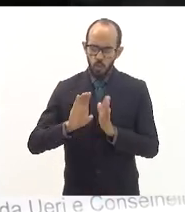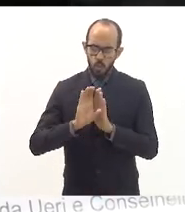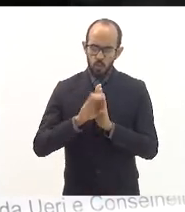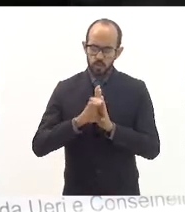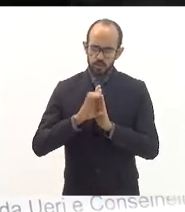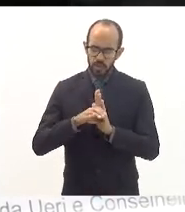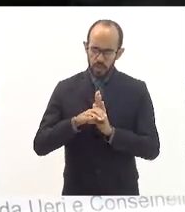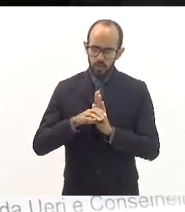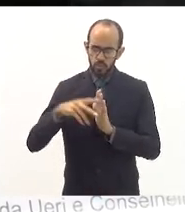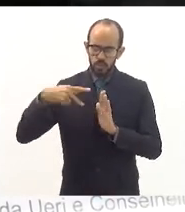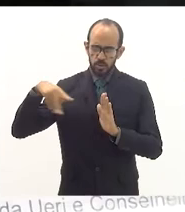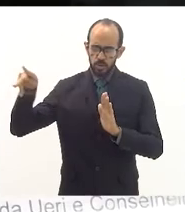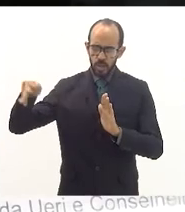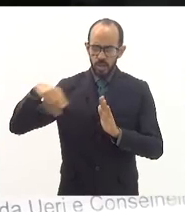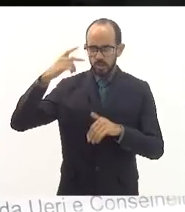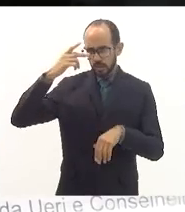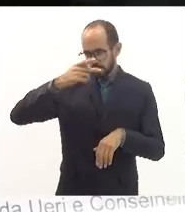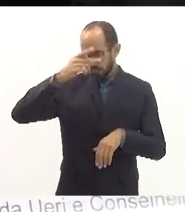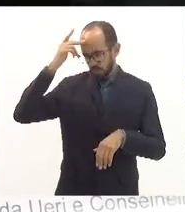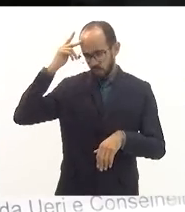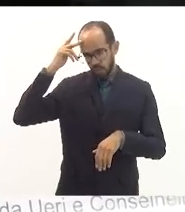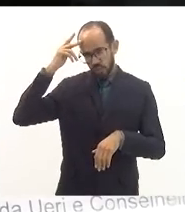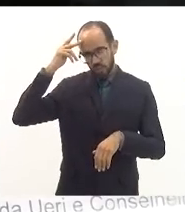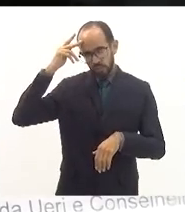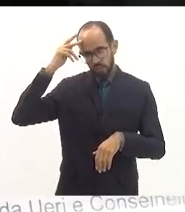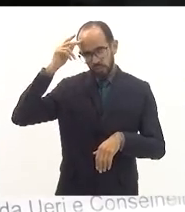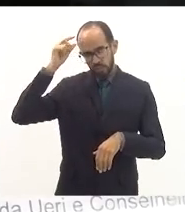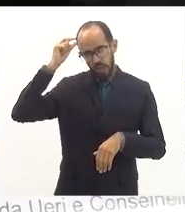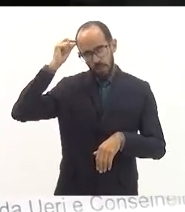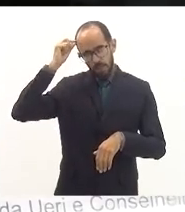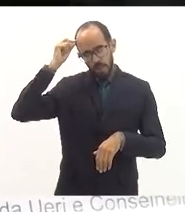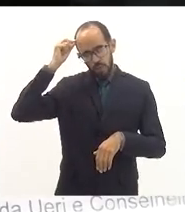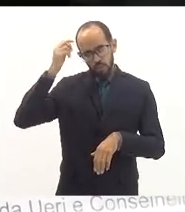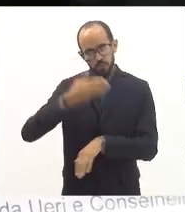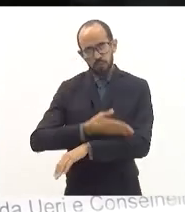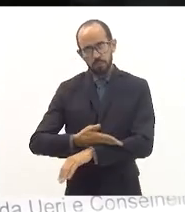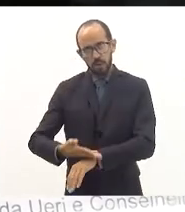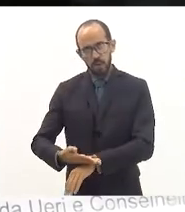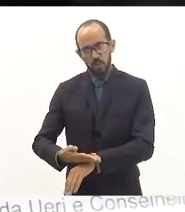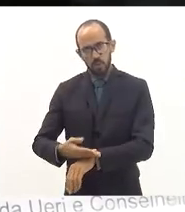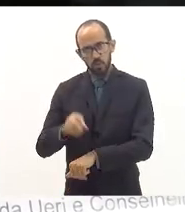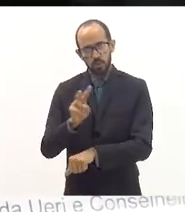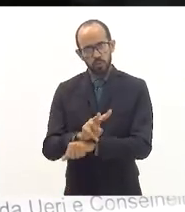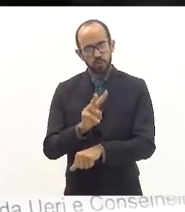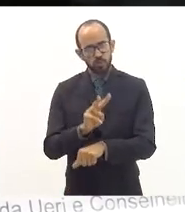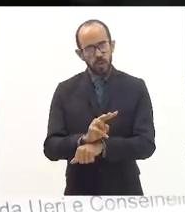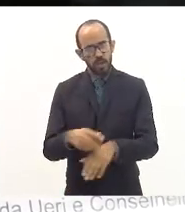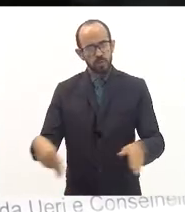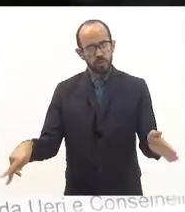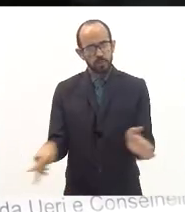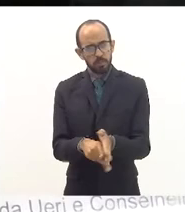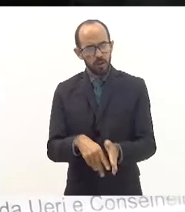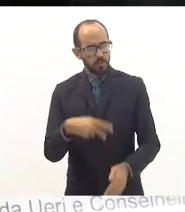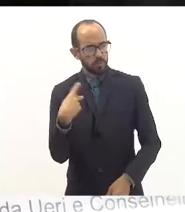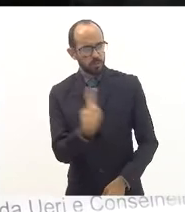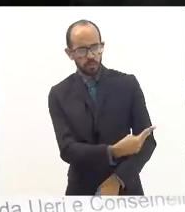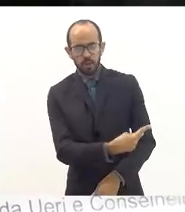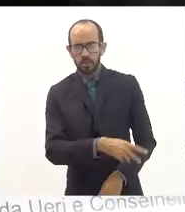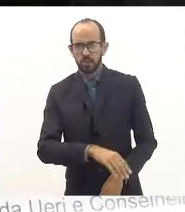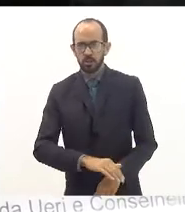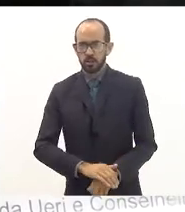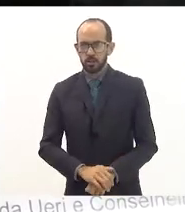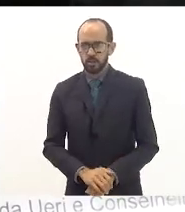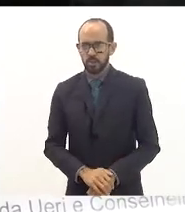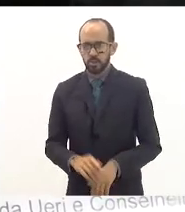tem sobre os homens de cabelos brancos, que os guarde para si. E o texto da